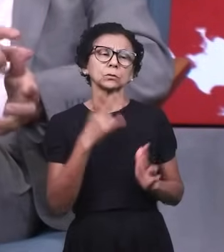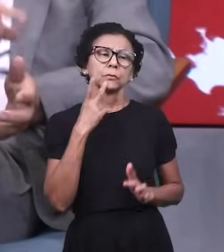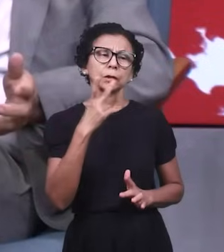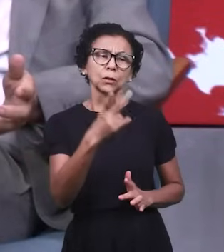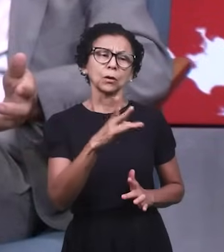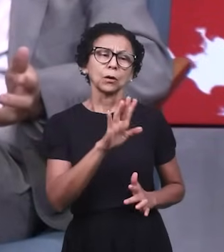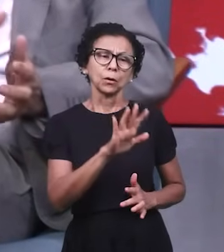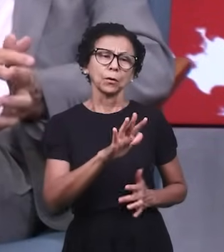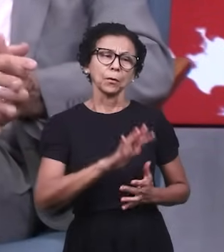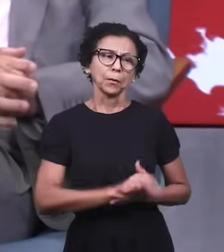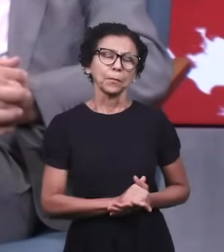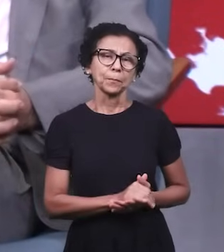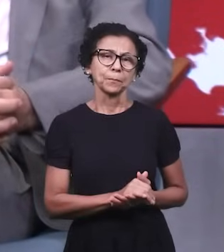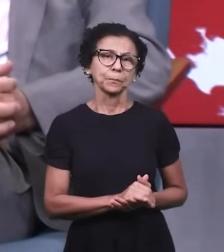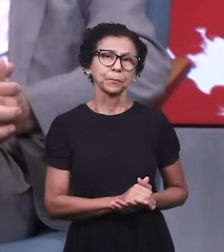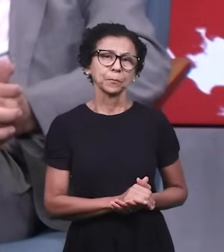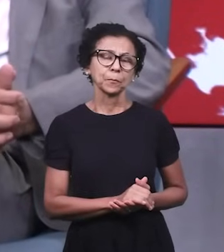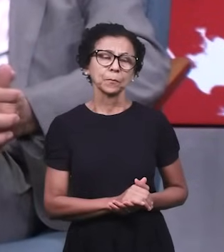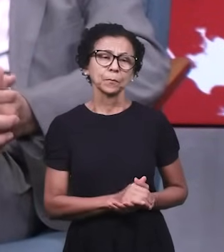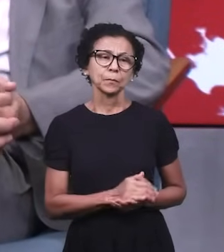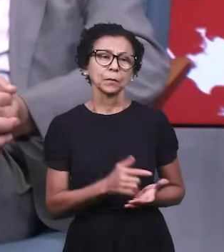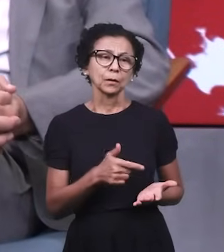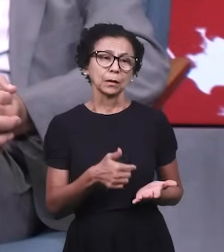comportamento completamente diferente de Maria.